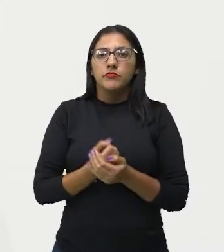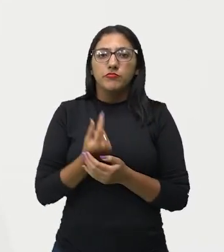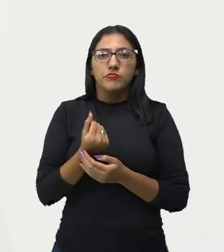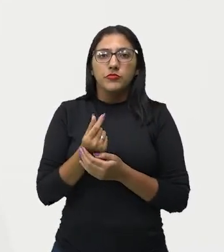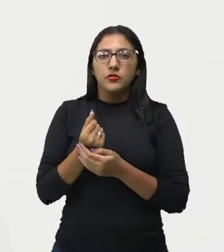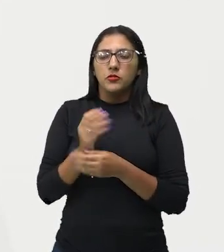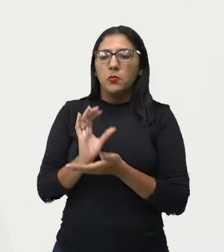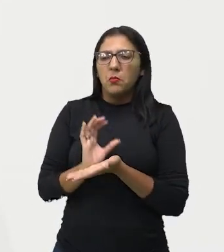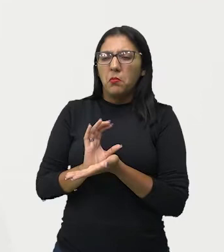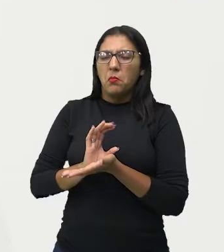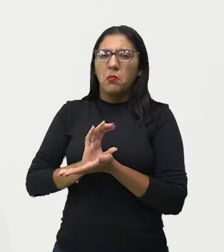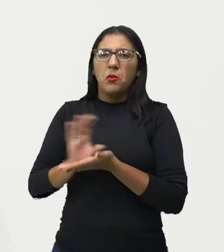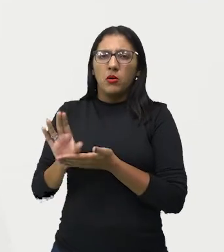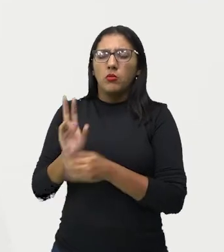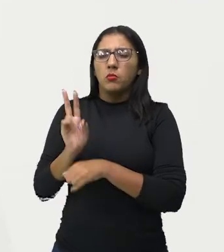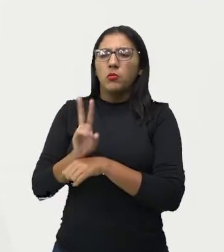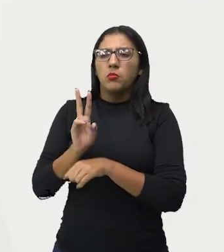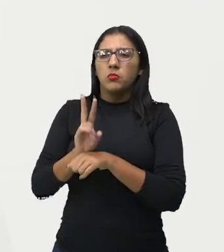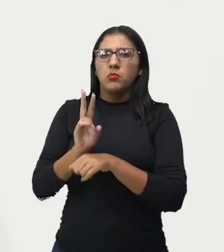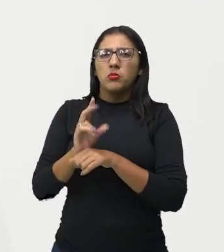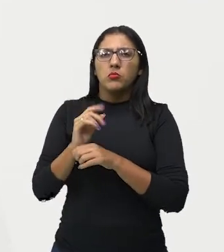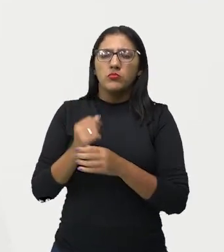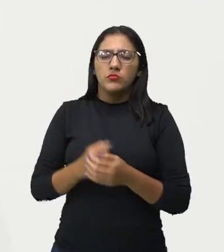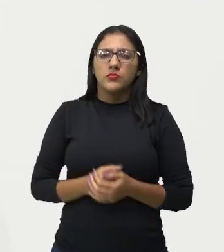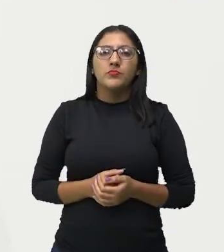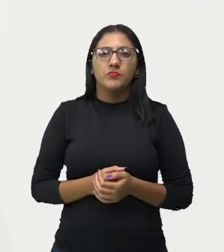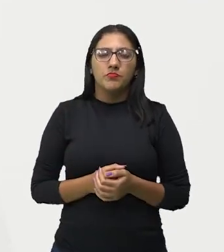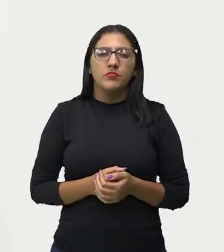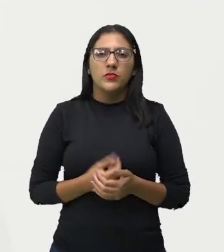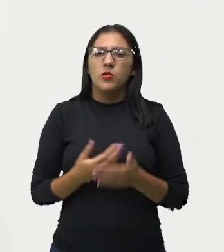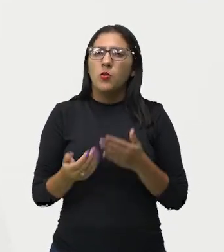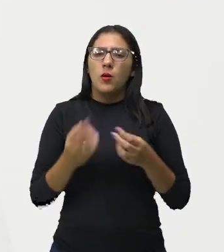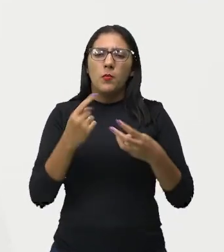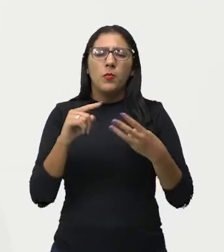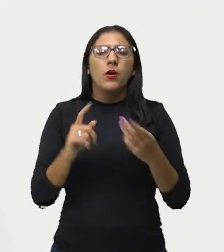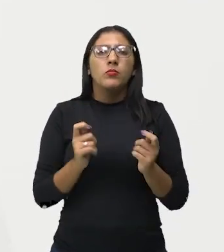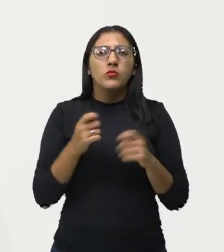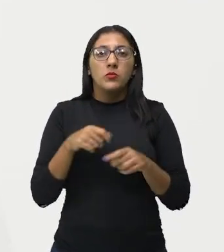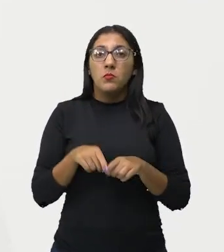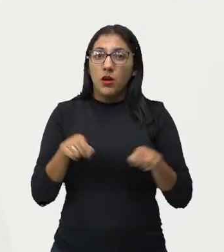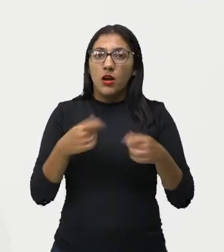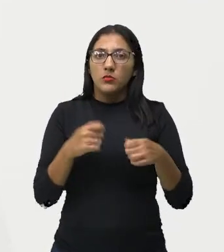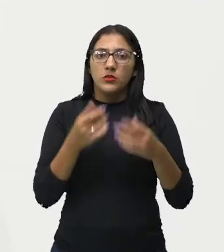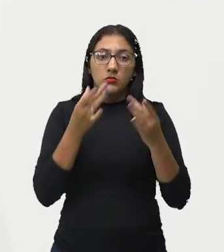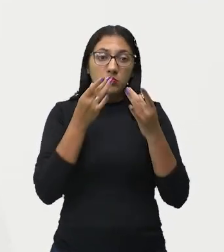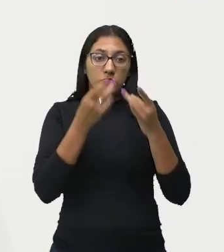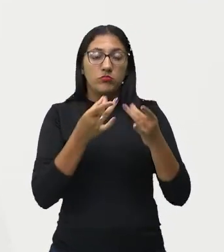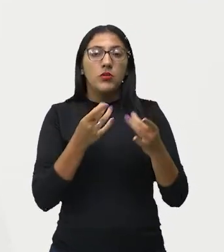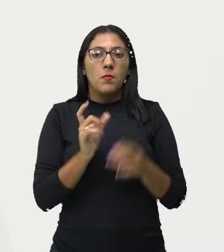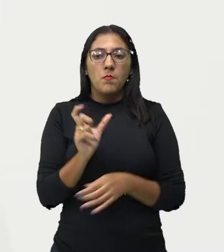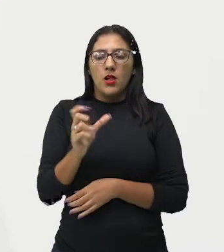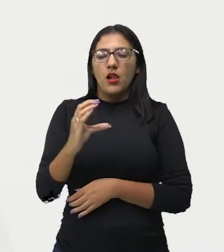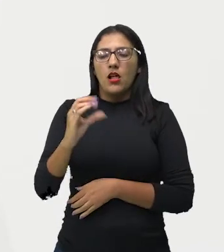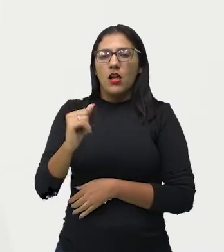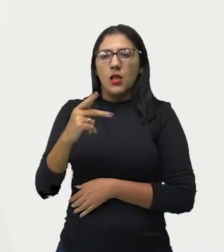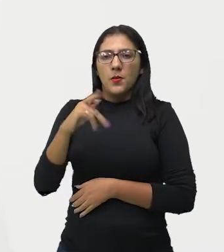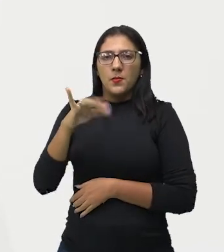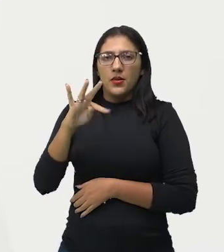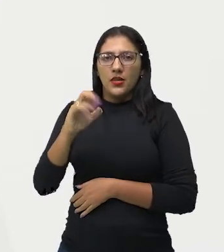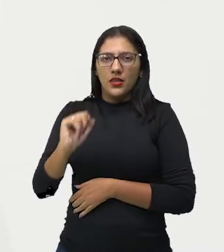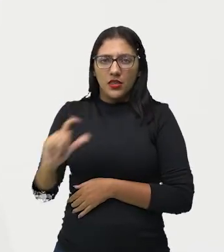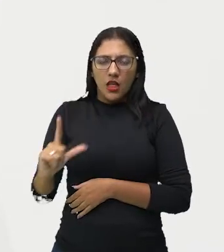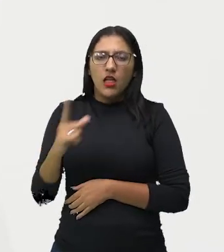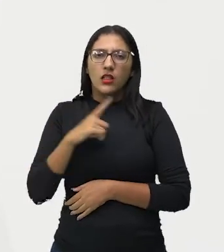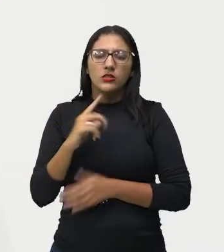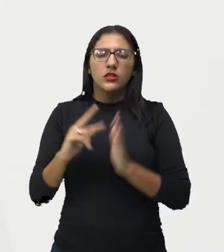investimento, né? Você investiu o dinheiro, tá bom? Uma aplicação qualquer. Mas tem que ficar esperto para essa palavra capital, que tem